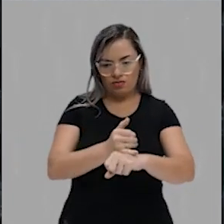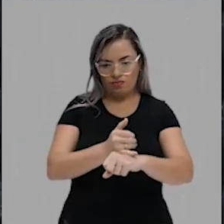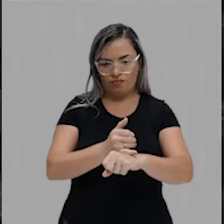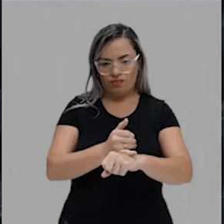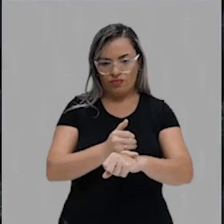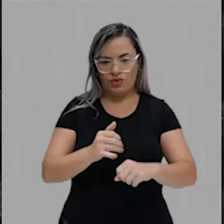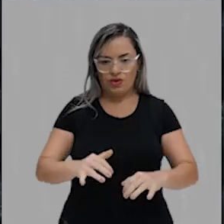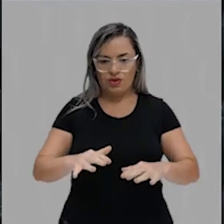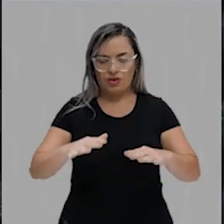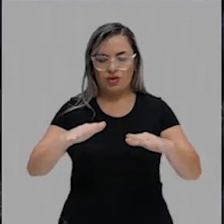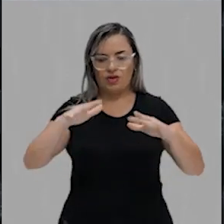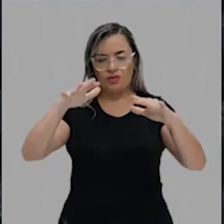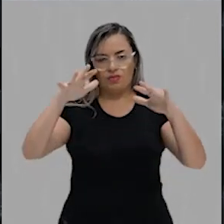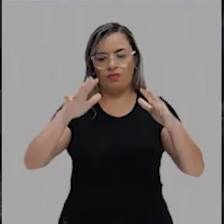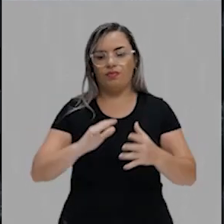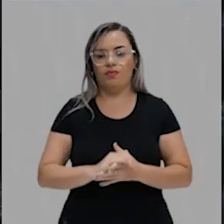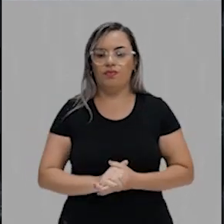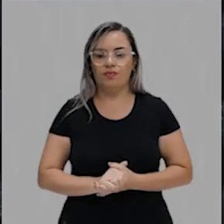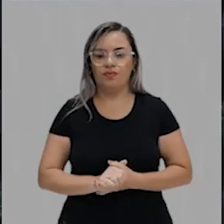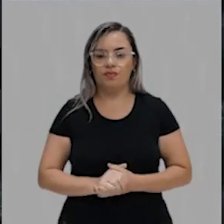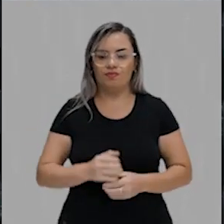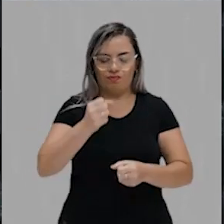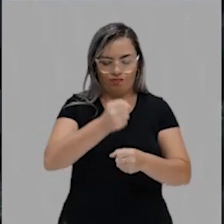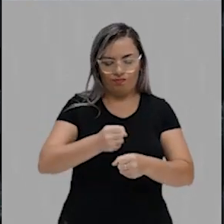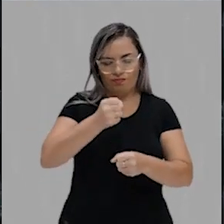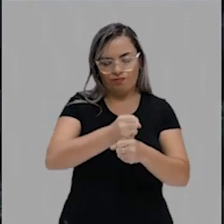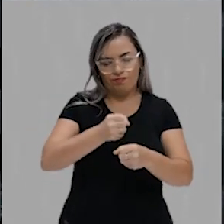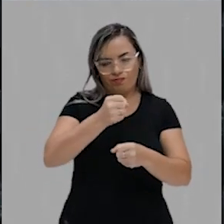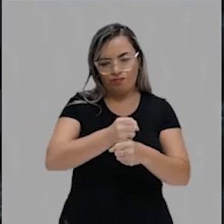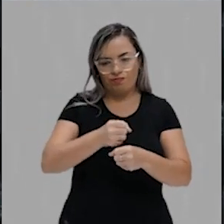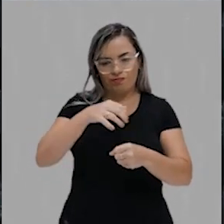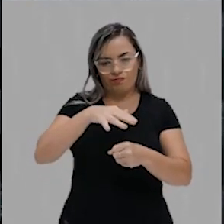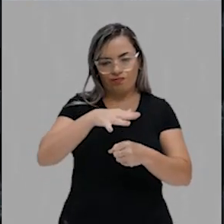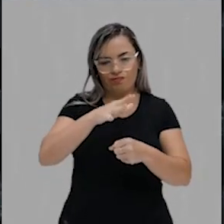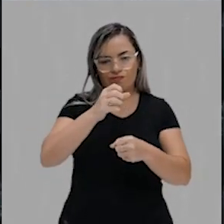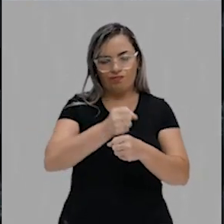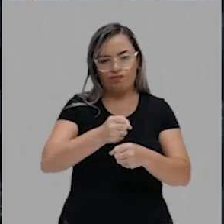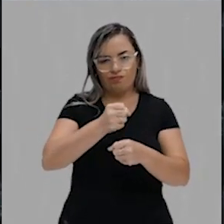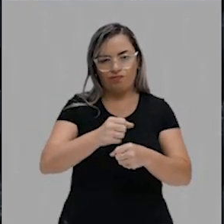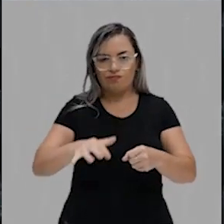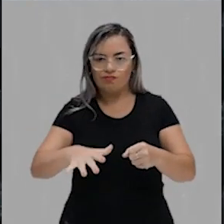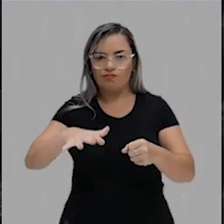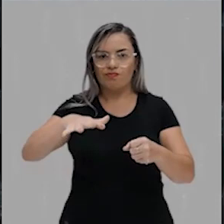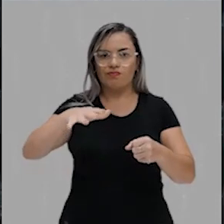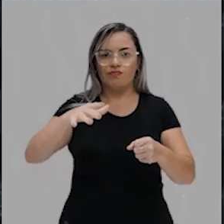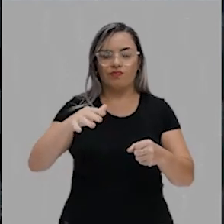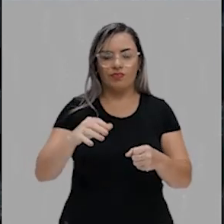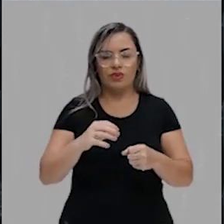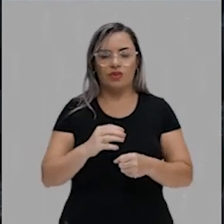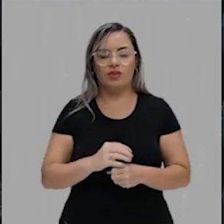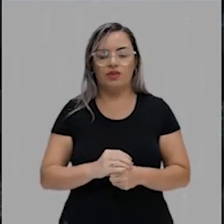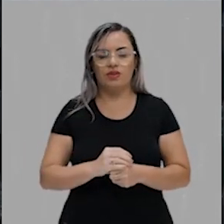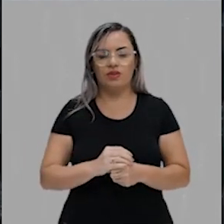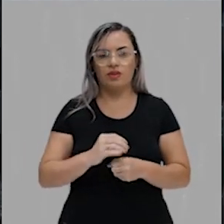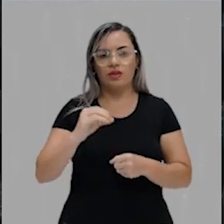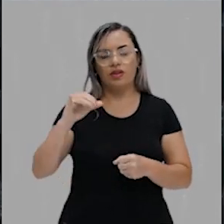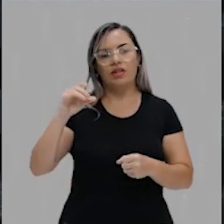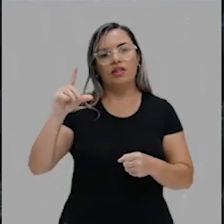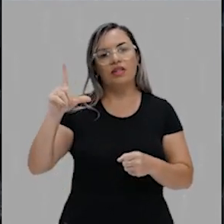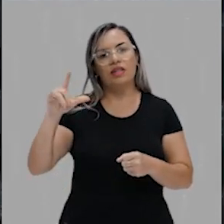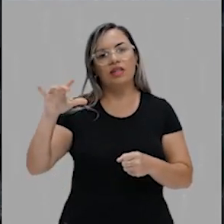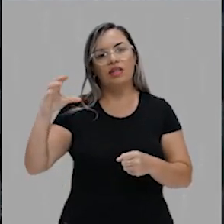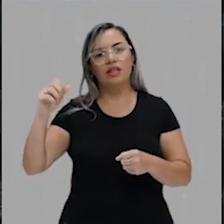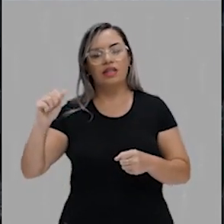que liberam fuligem de sílica. Sílica é o pó do cimento, certo? Aquela sílica, se for